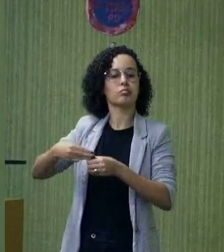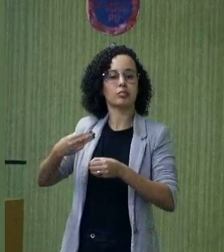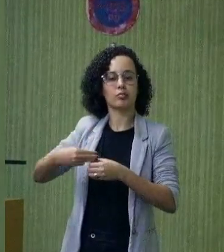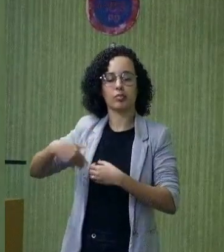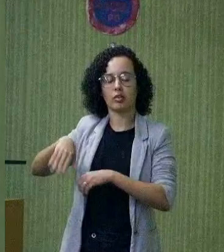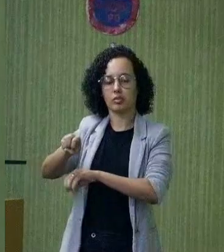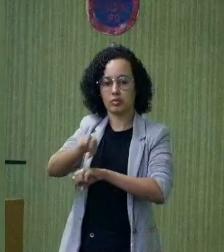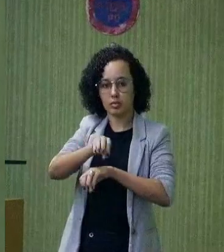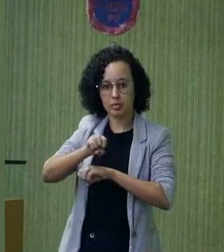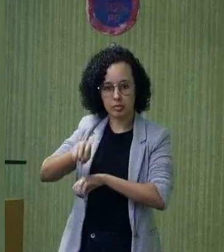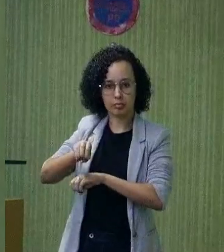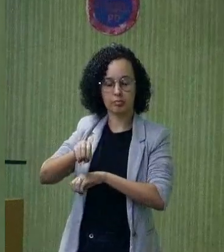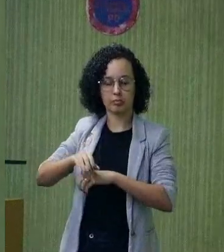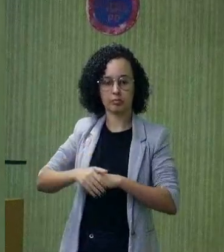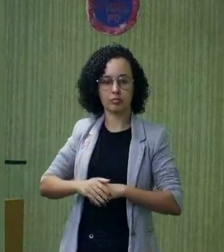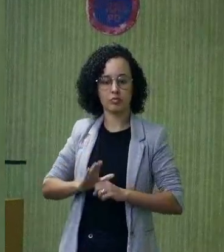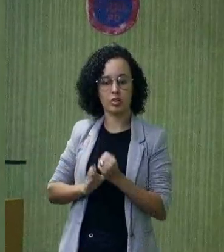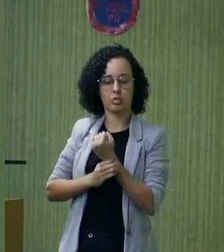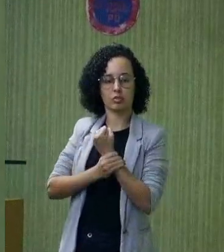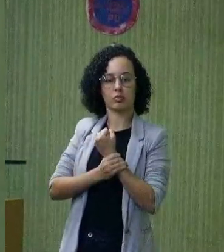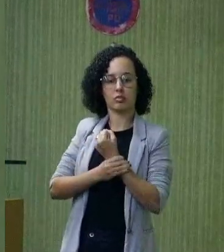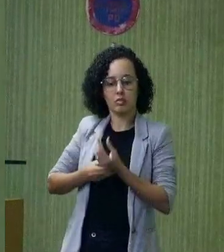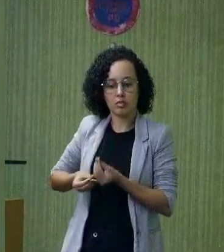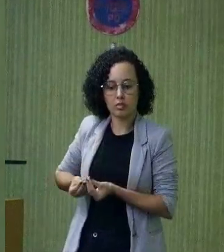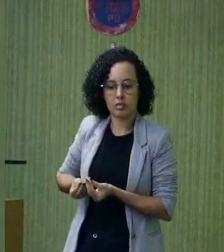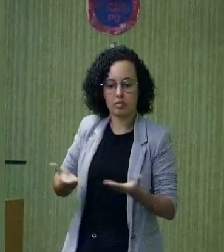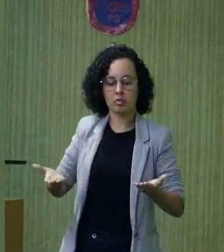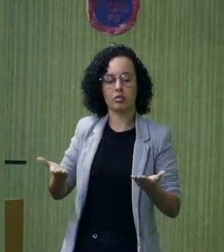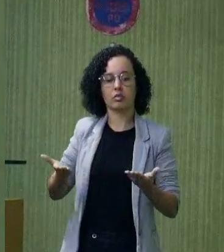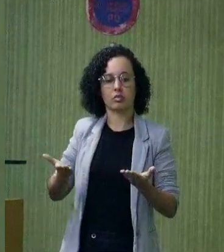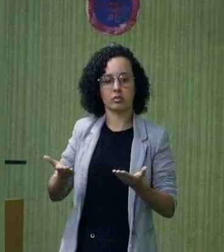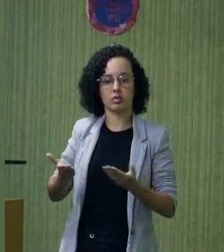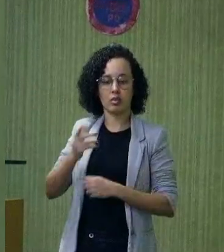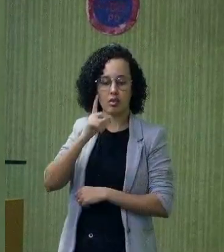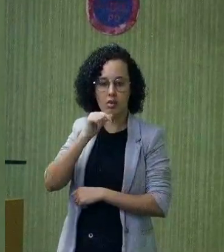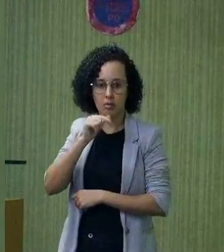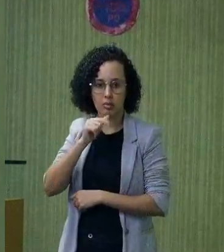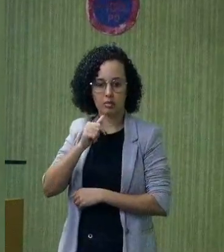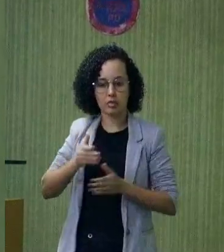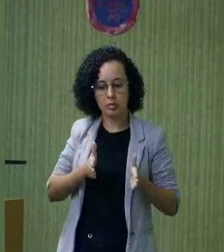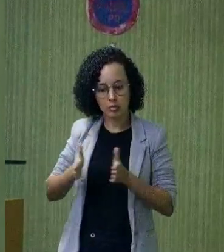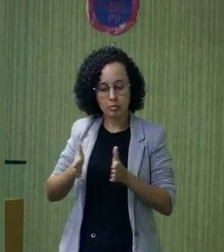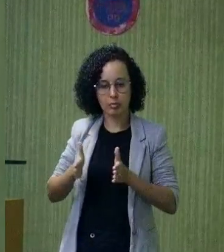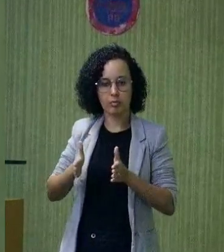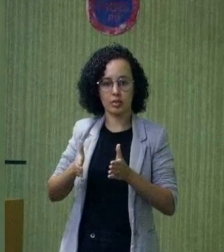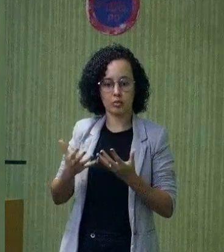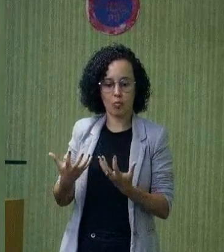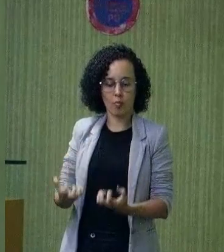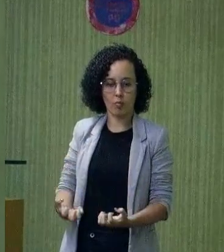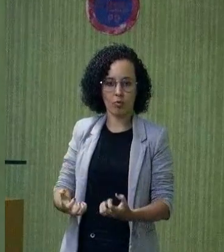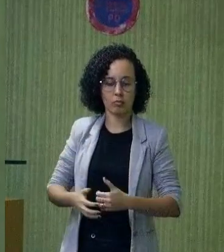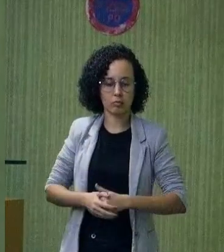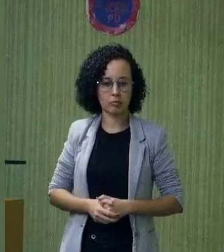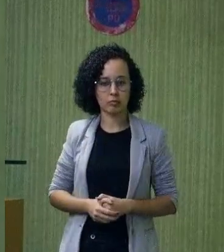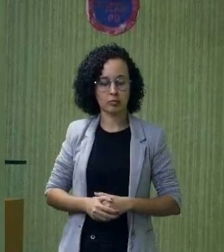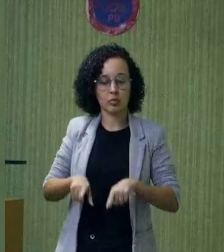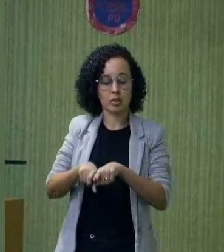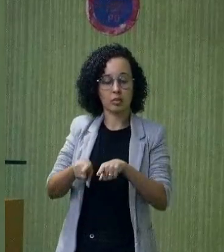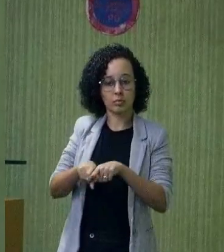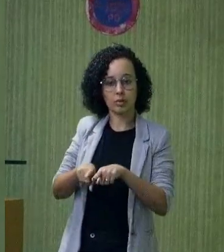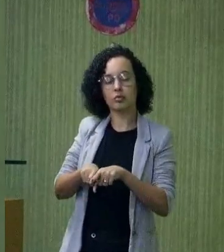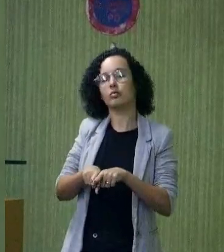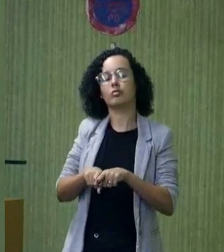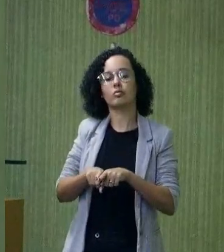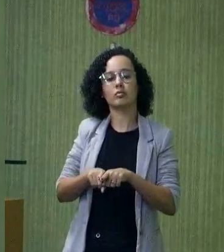atuação com vista a assegurar o fornecimento de água e merendo escolar durante todo o período de estiagem e no que diz respeito às